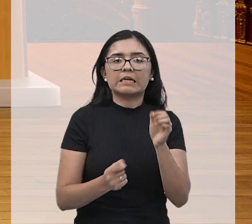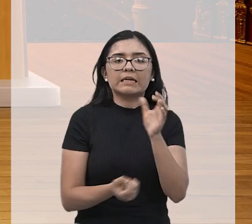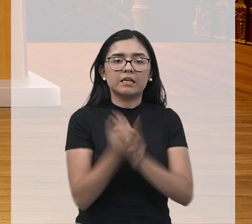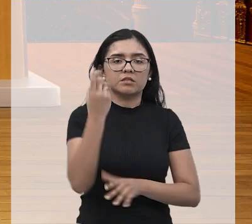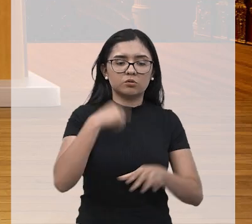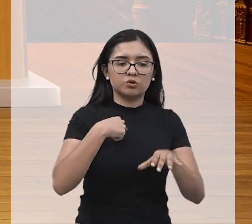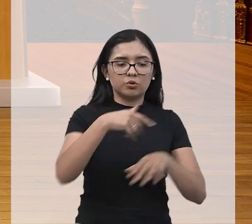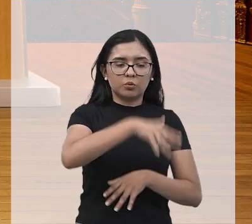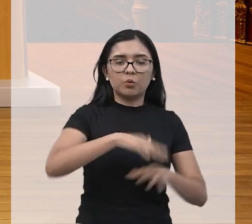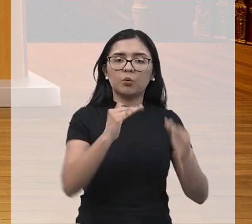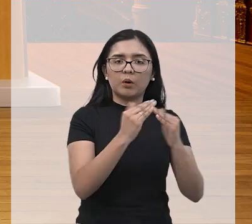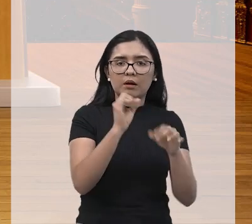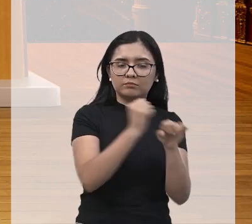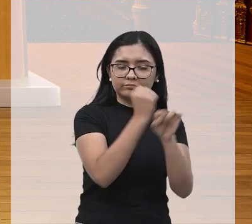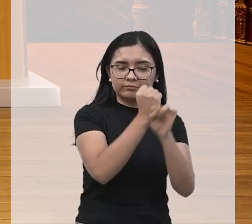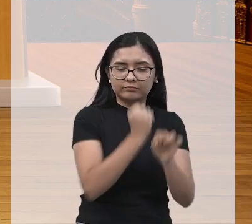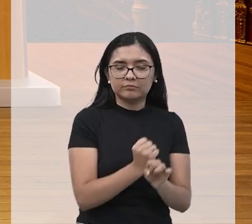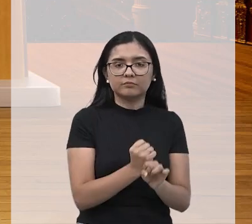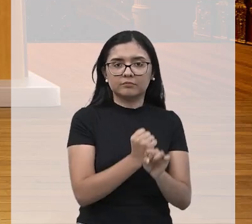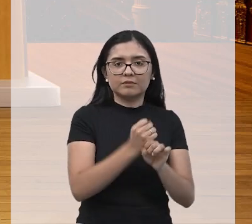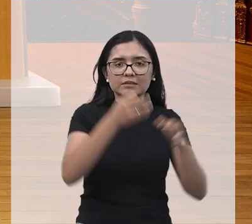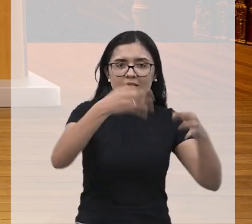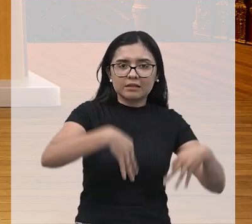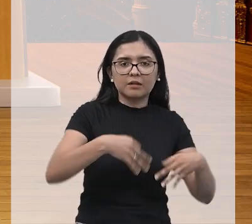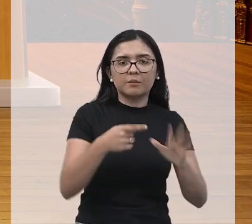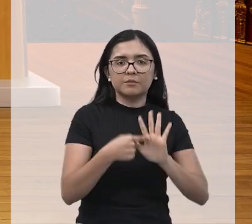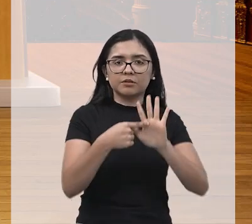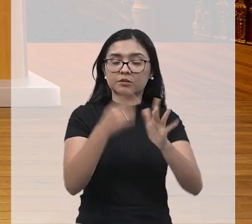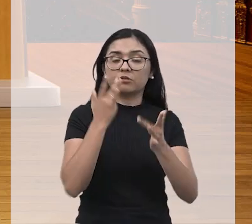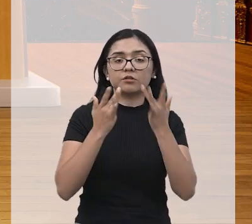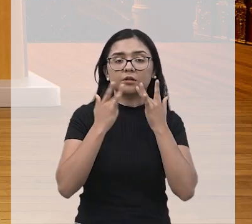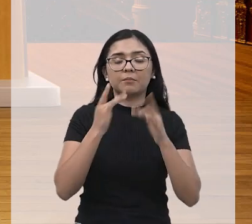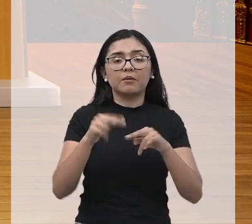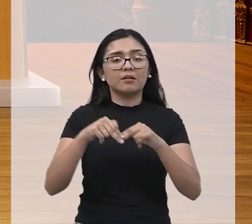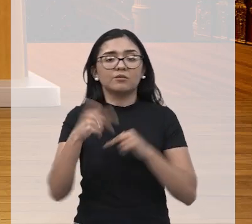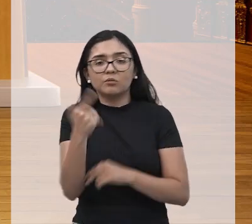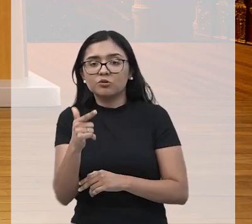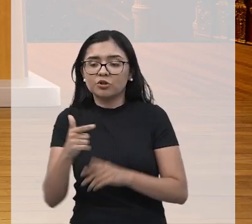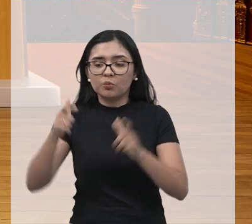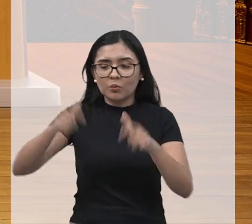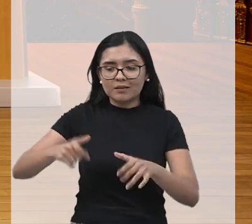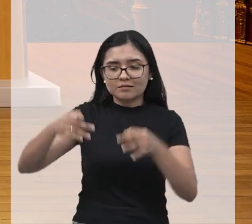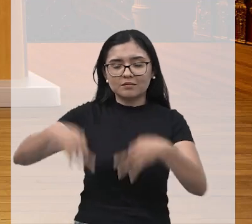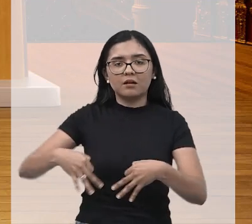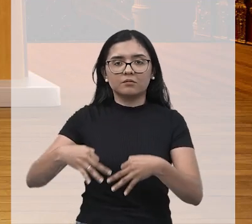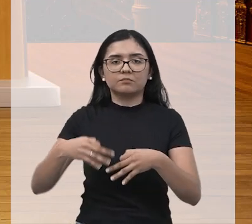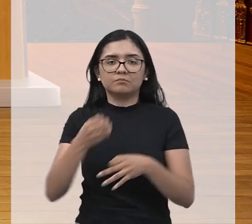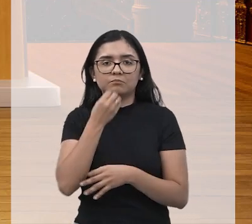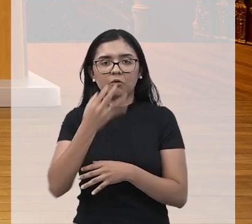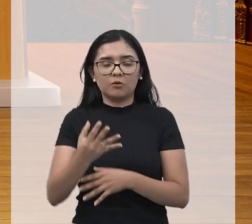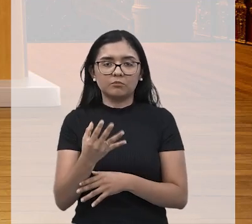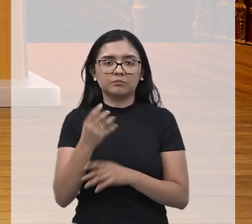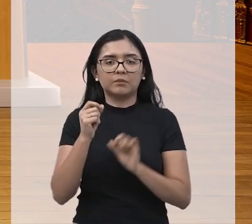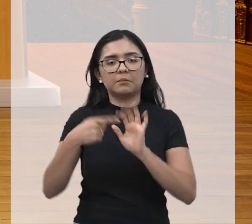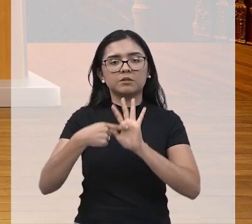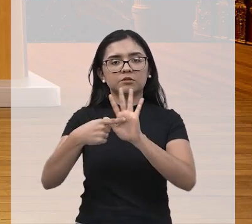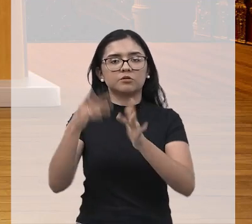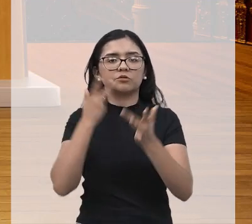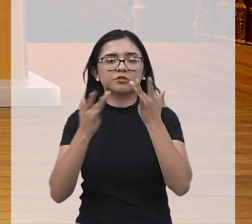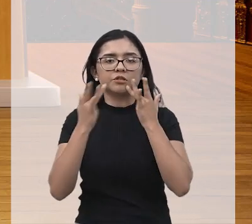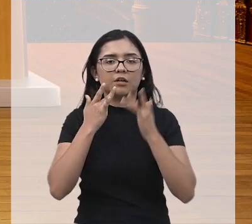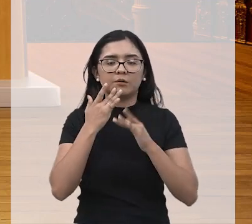né, era justamente porque não tinha um local adequado para essas apresentações, para a nobreza se sentir confortável,